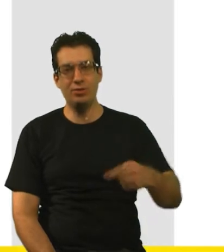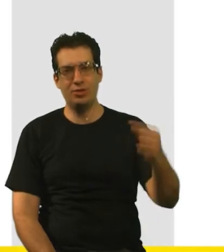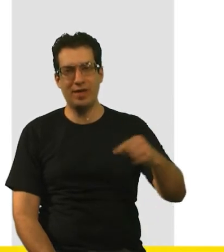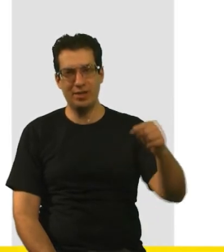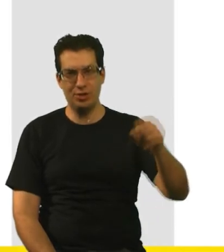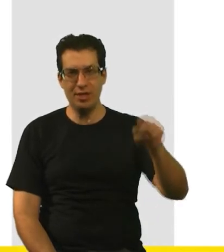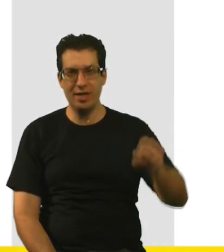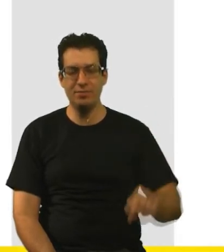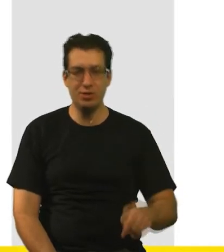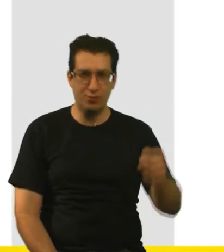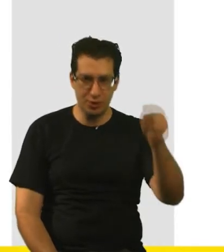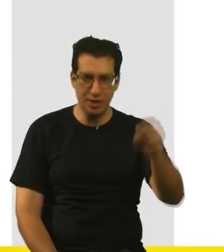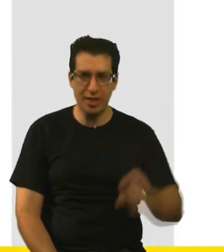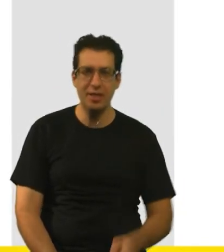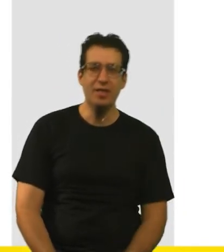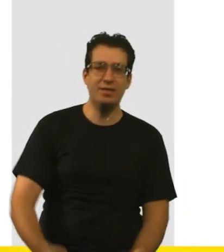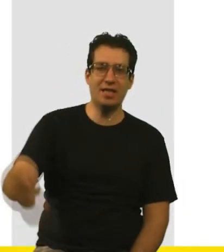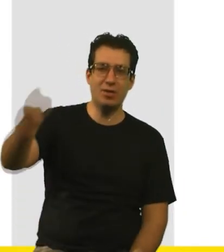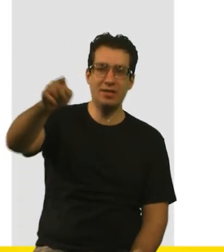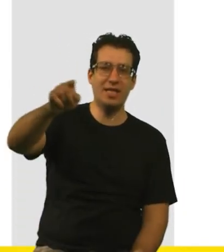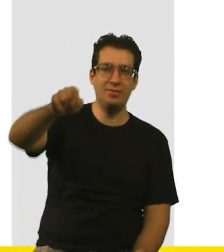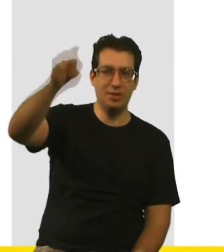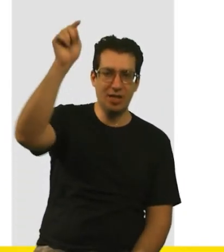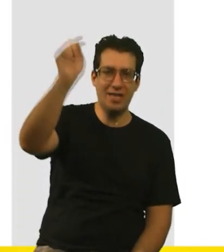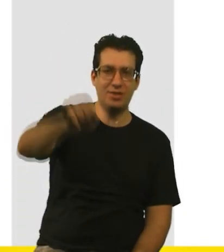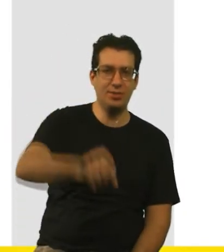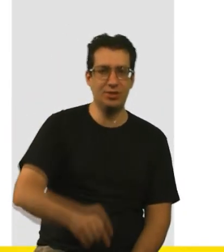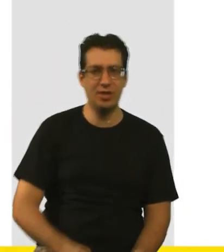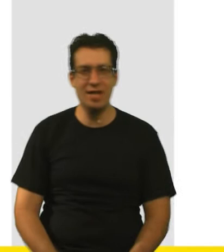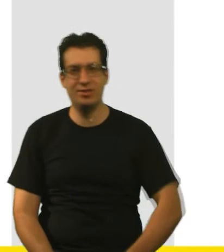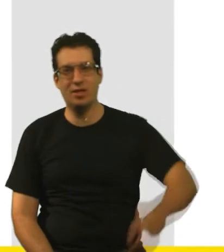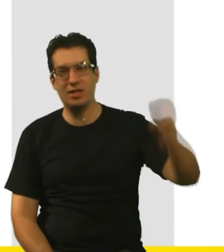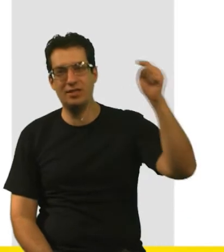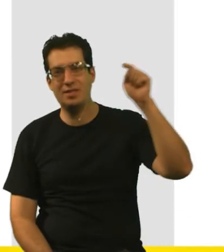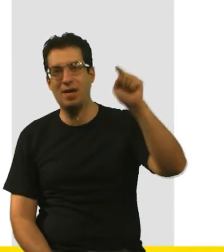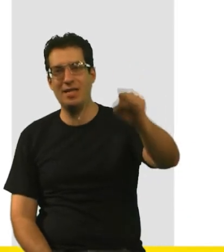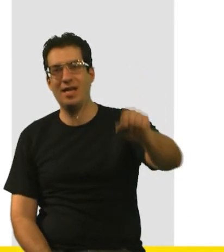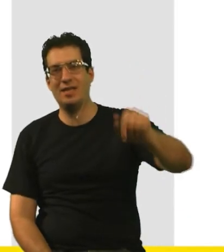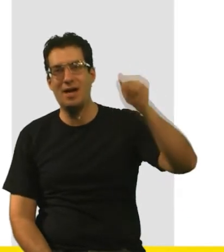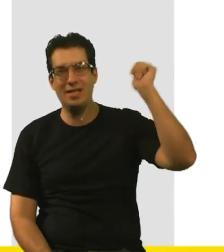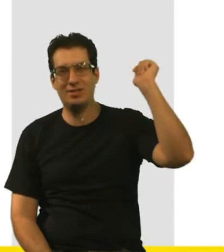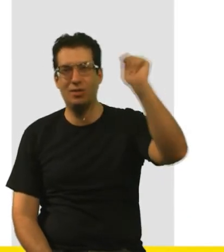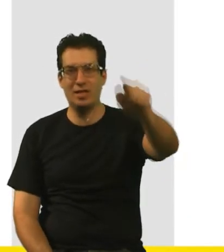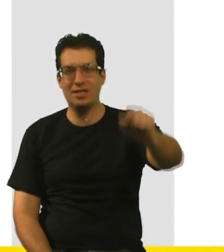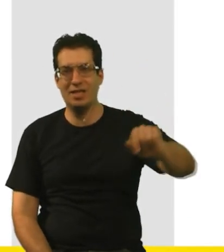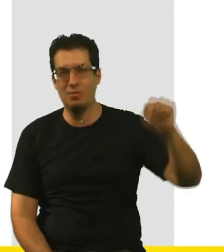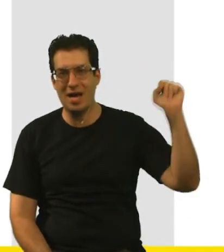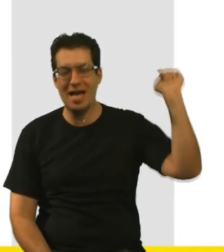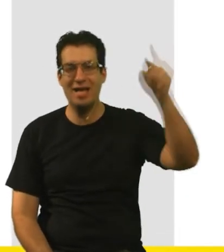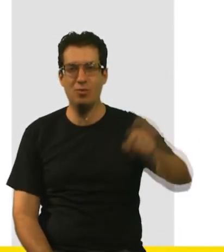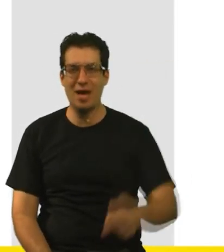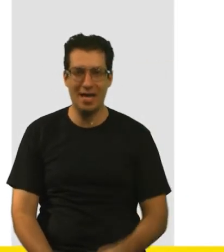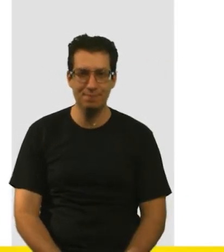Aquilo que não estiver de ninguém, que não for de ninguém, se está localizado em Minas Gerais, é de Minas Gerais, se está localizado em Bahia, é da Bahia, se está localizado lá